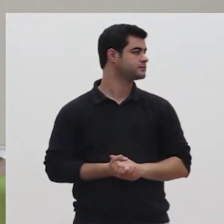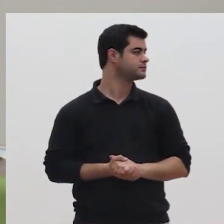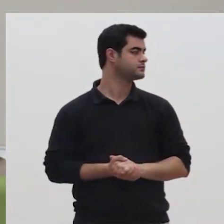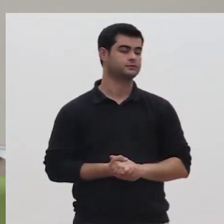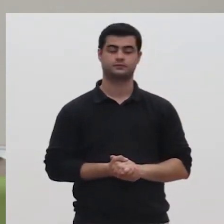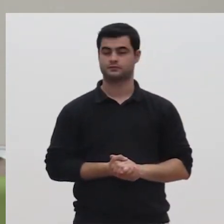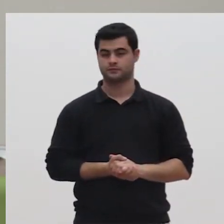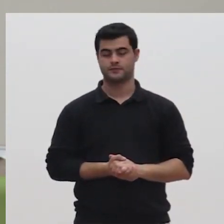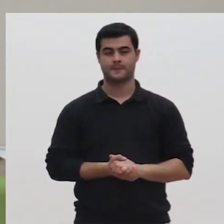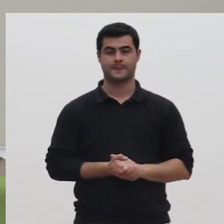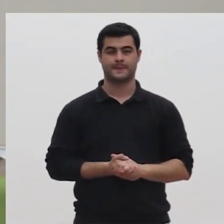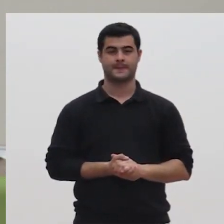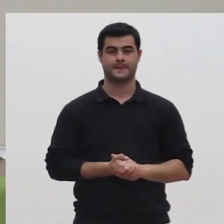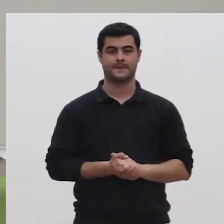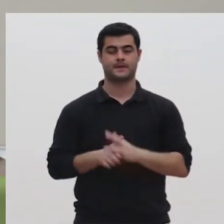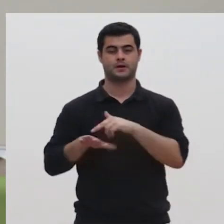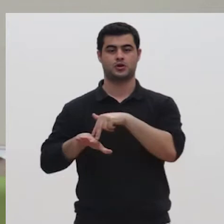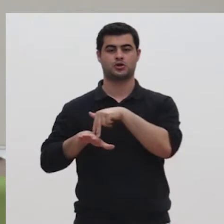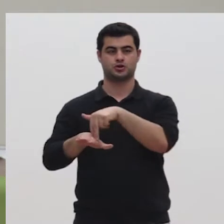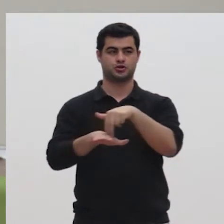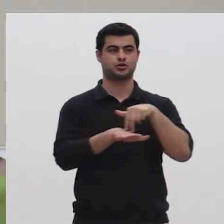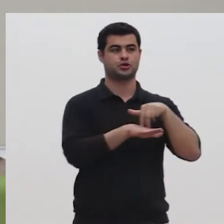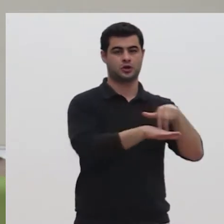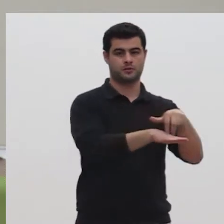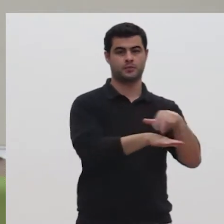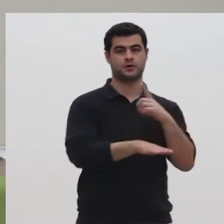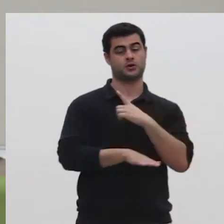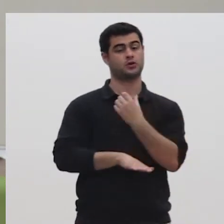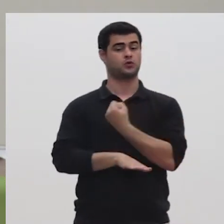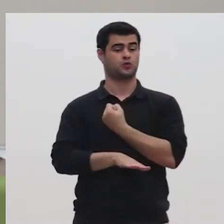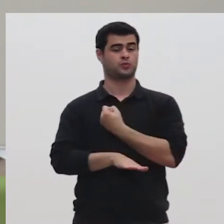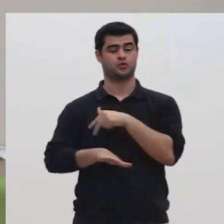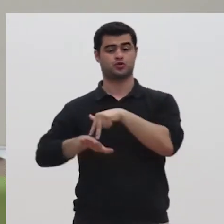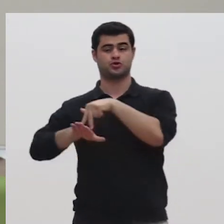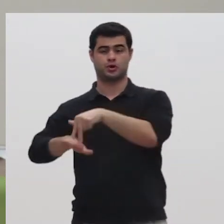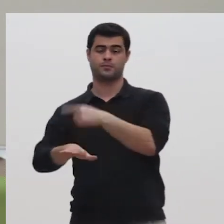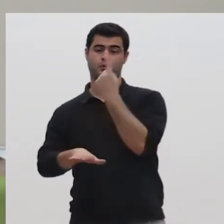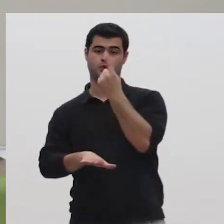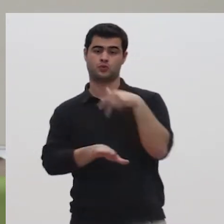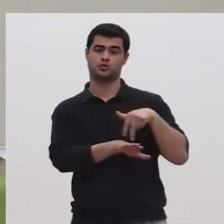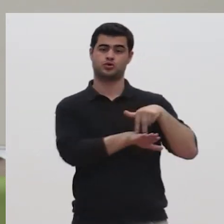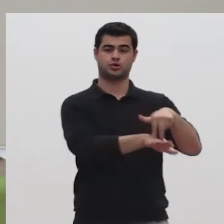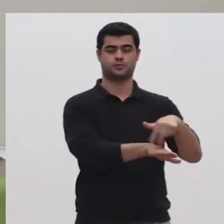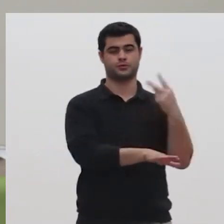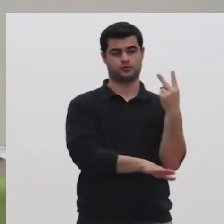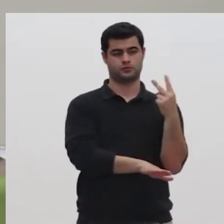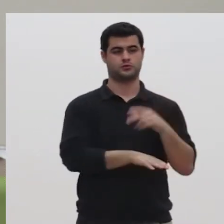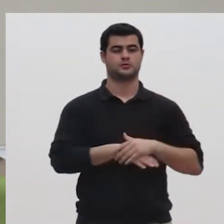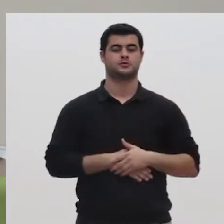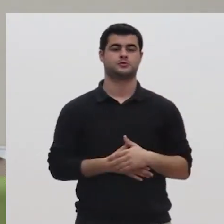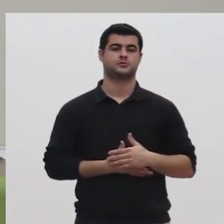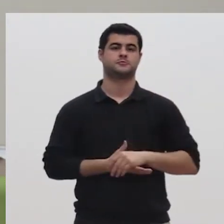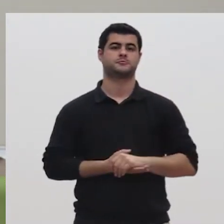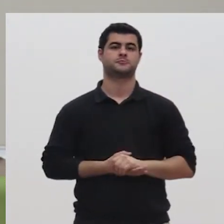As chapas serão chamadas durante todo o debate por chapa 1 e chapa 2.